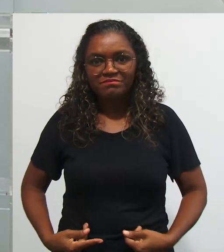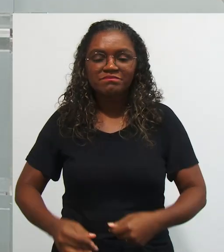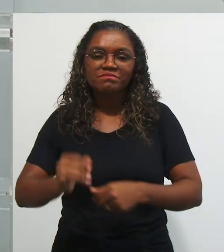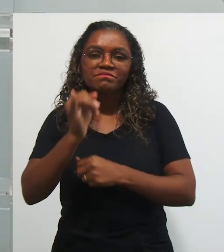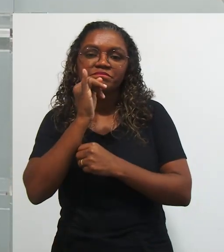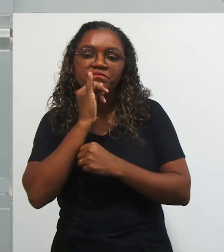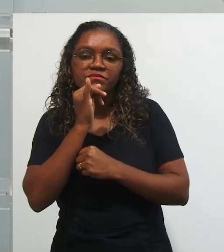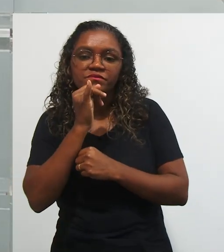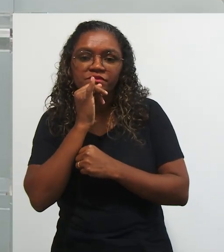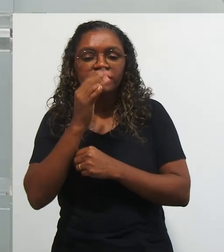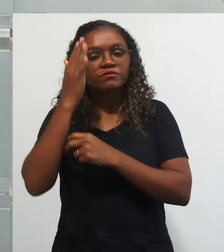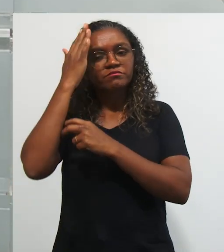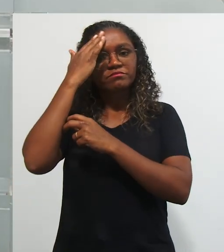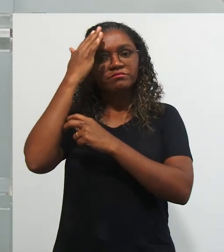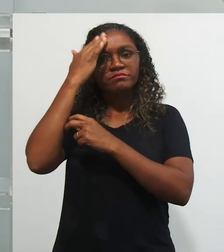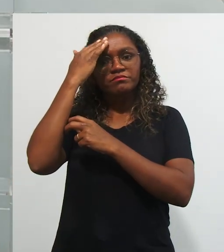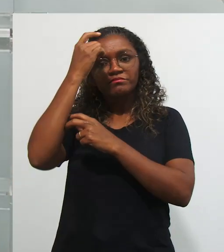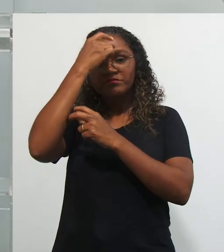tenho consciência